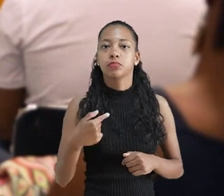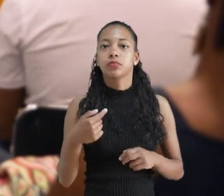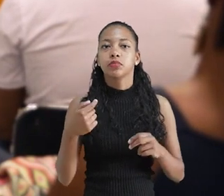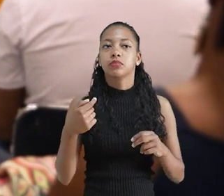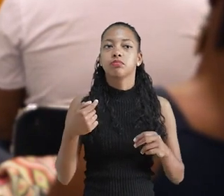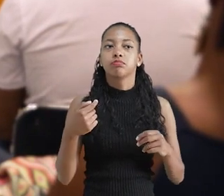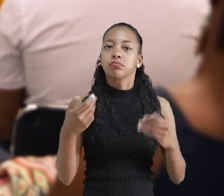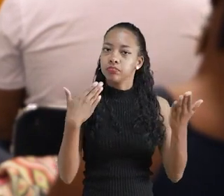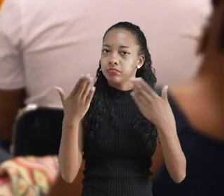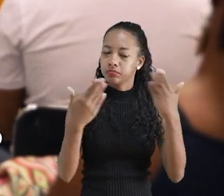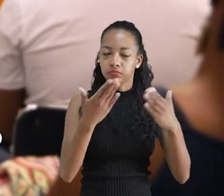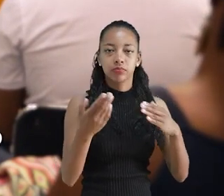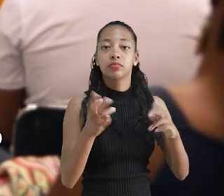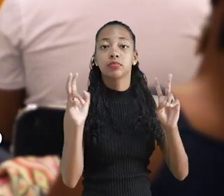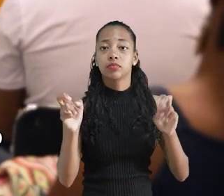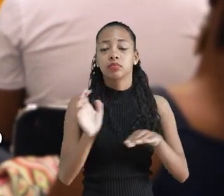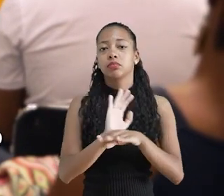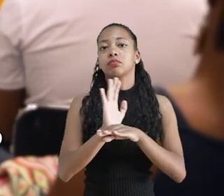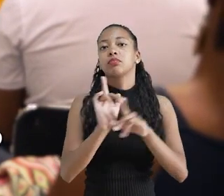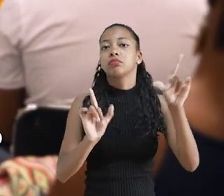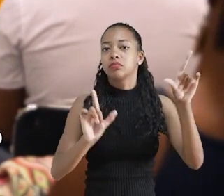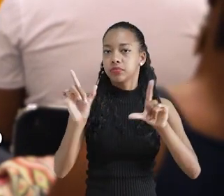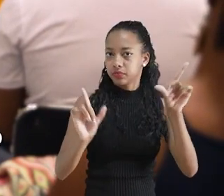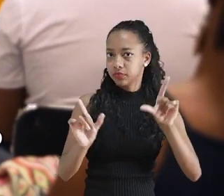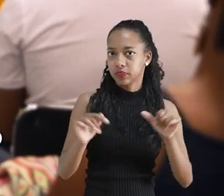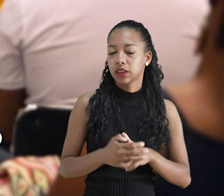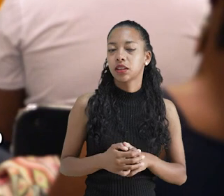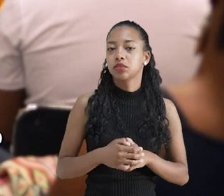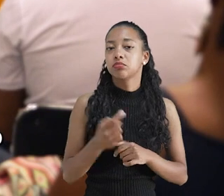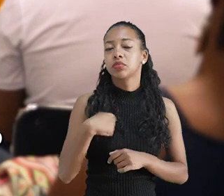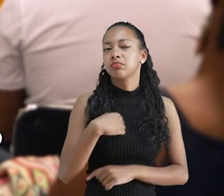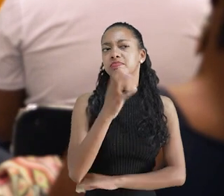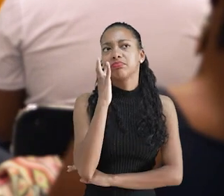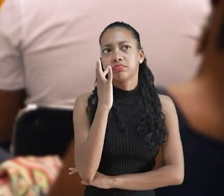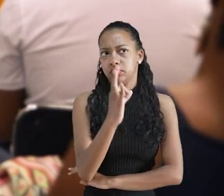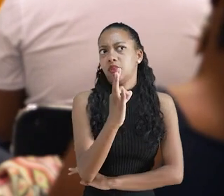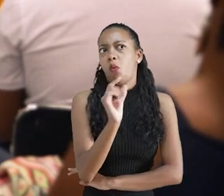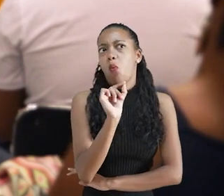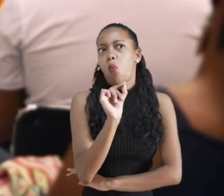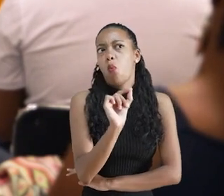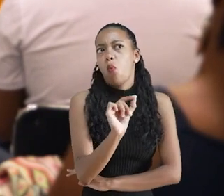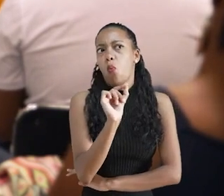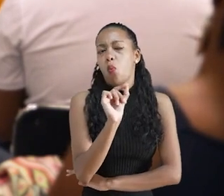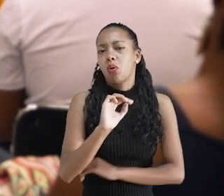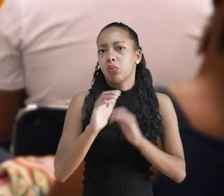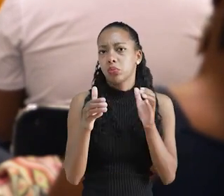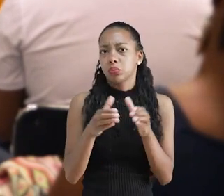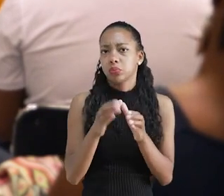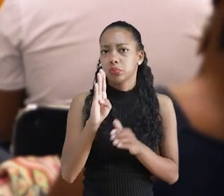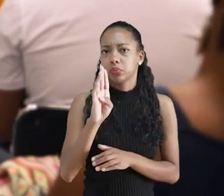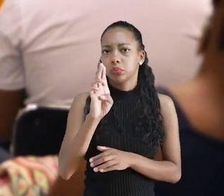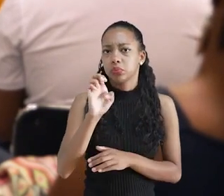impacto social né e uma coisa que me chamou muita atenção e que eu acho preocupante vendo a história da boiro